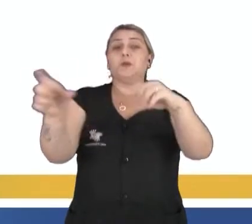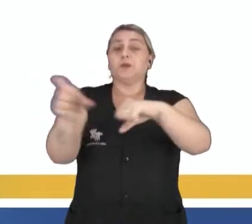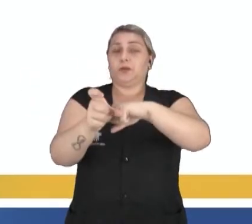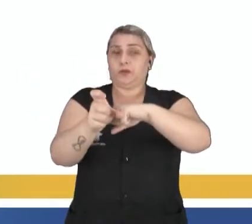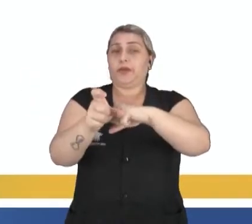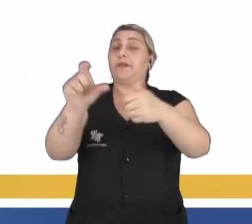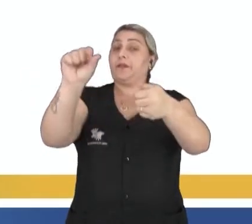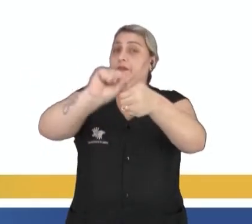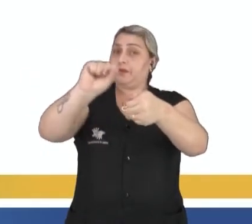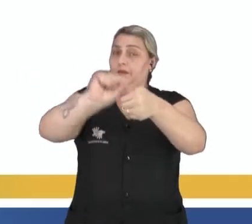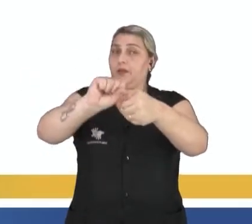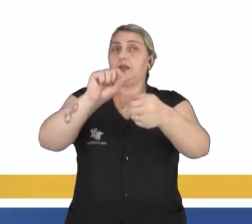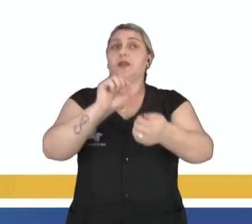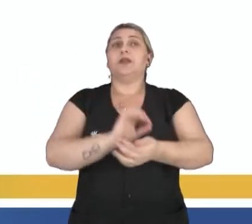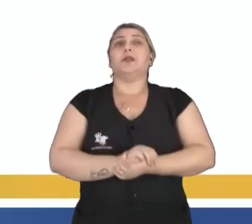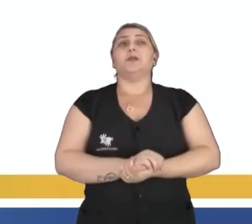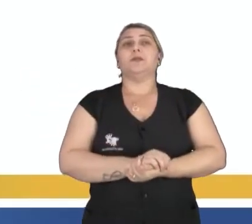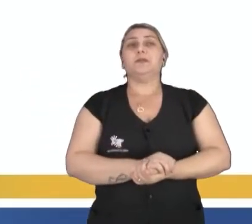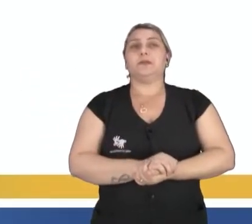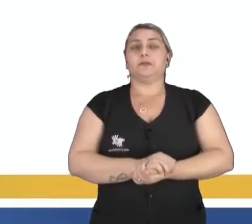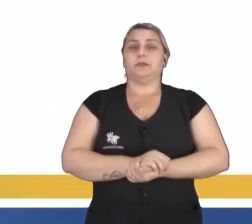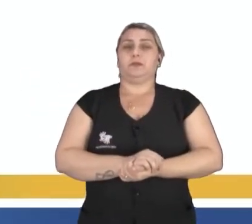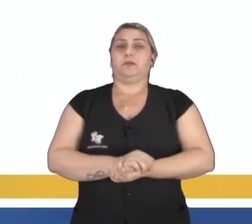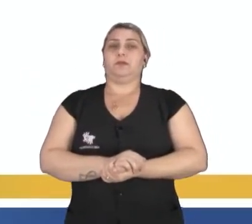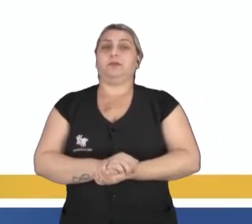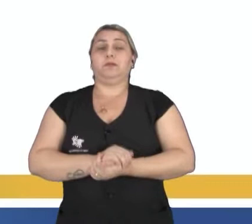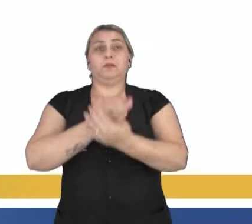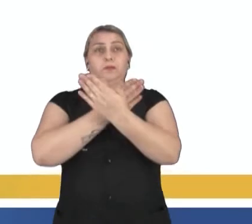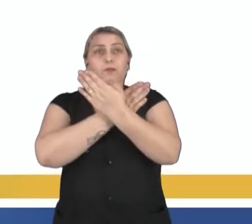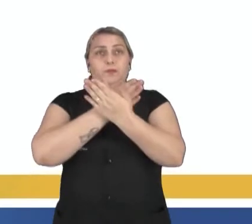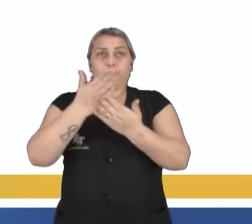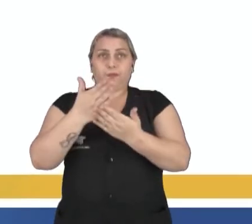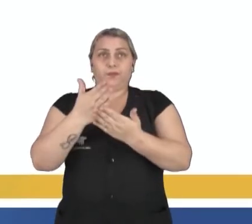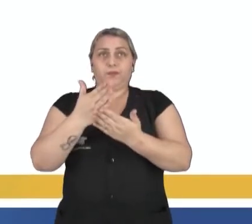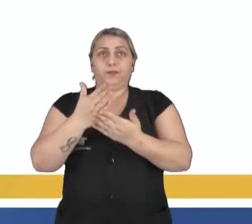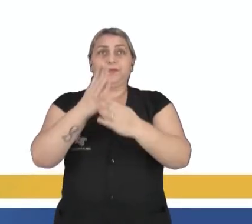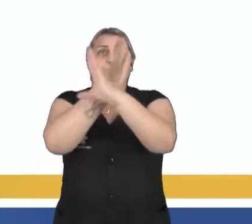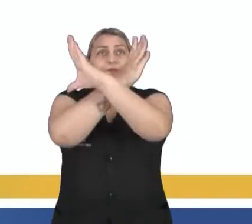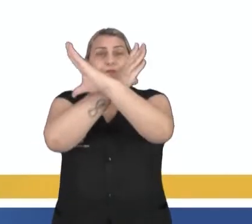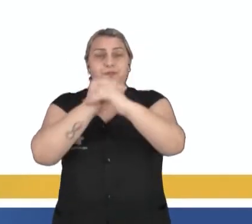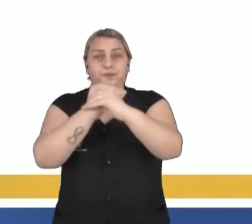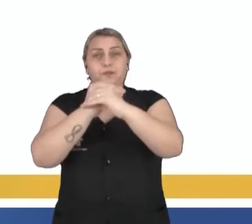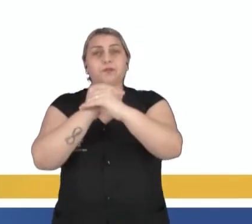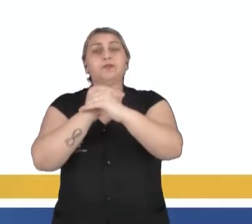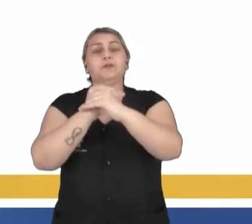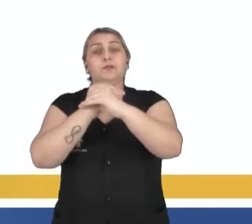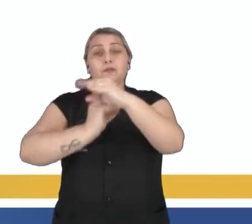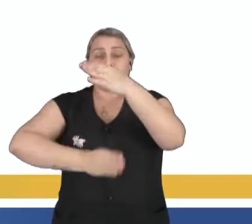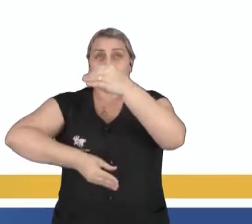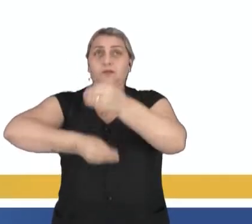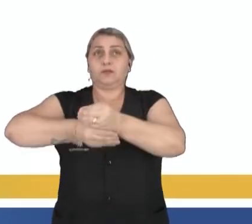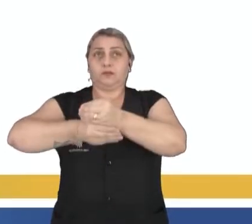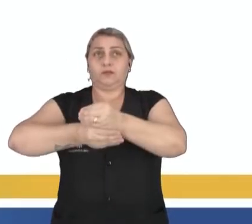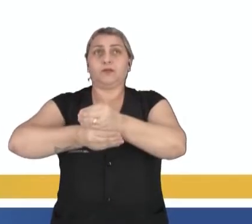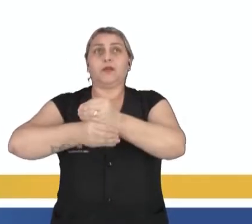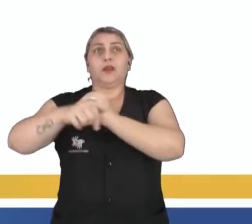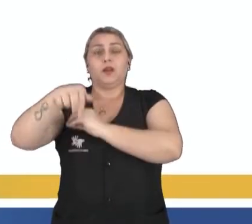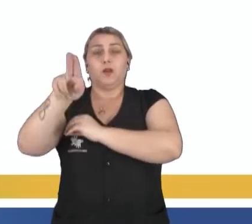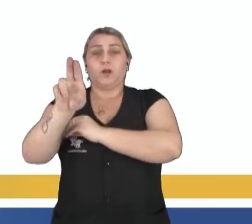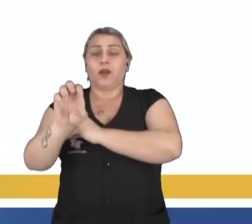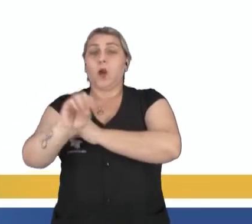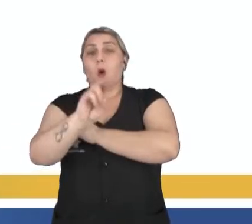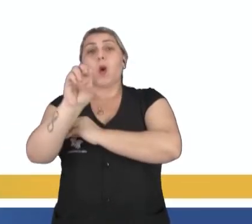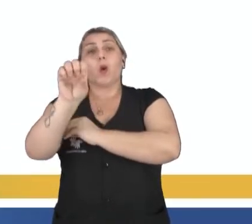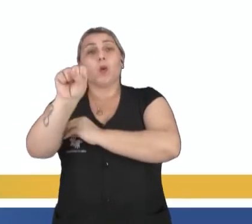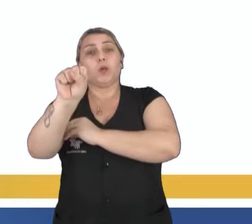são desenvolvidas, tá? Elas são iniciadas por conjunção integrantes, que pode ser o que e o